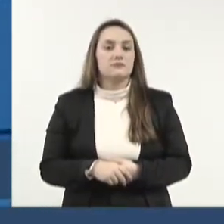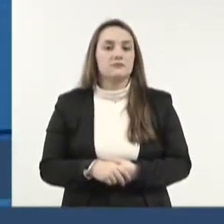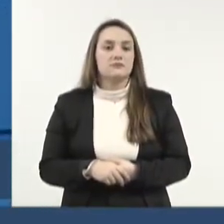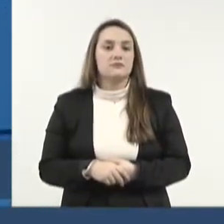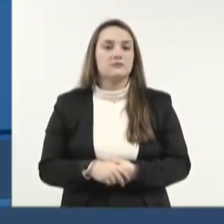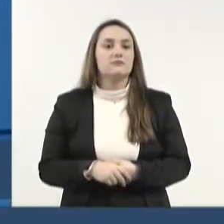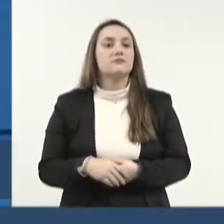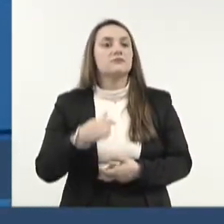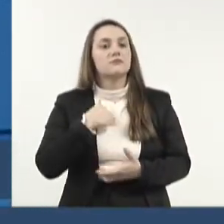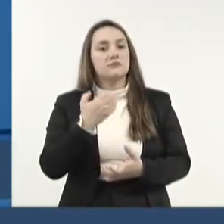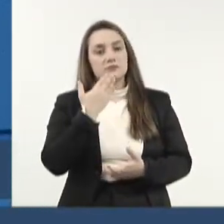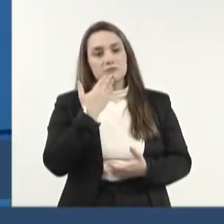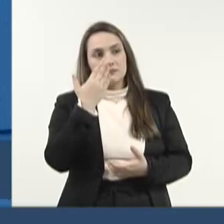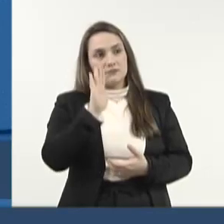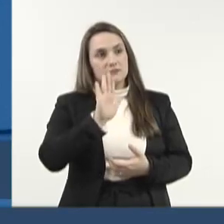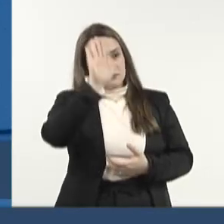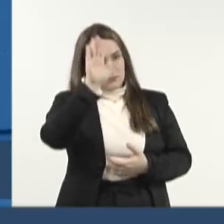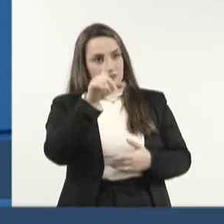Pela ordem, senhor presidente.